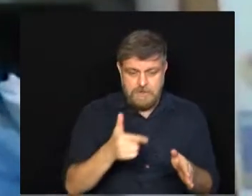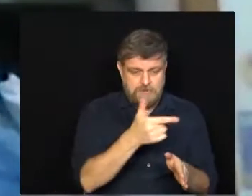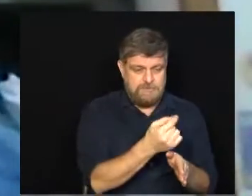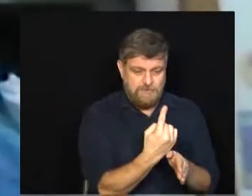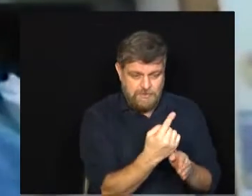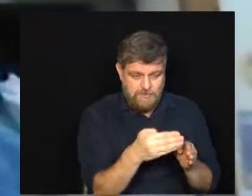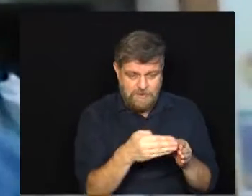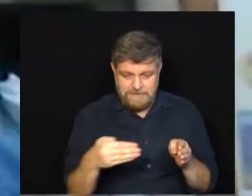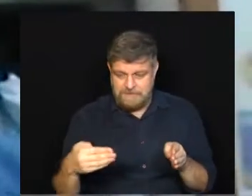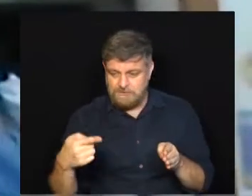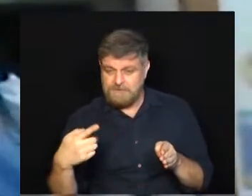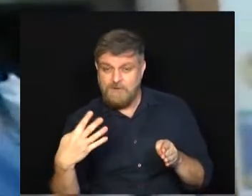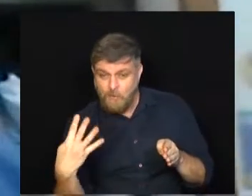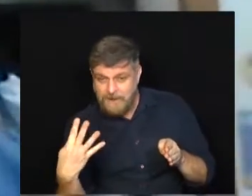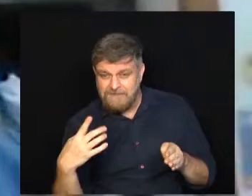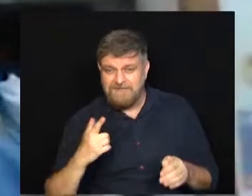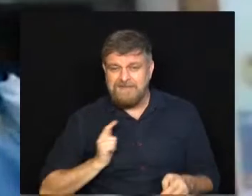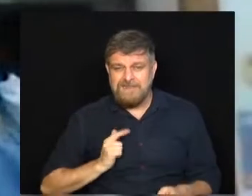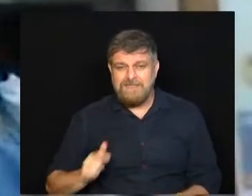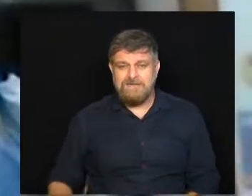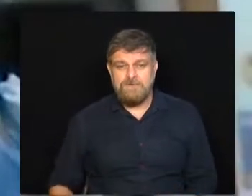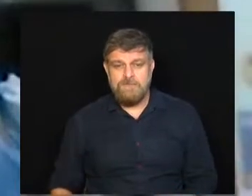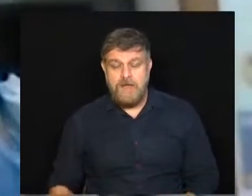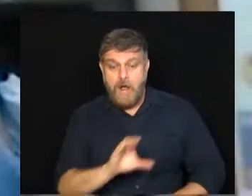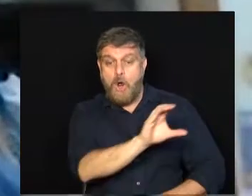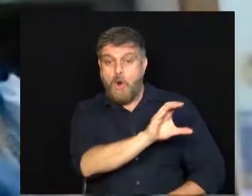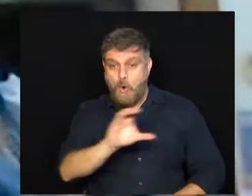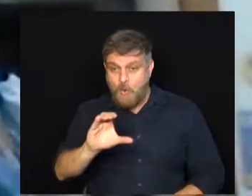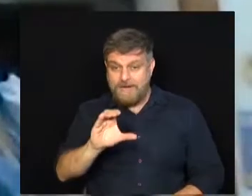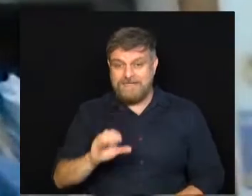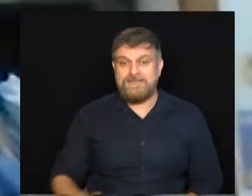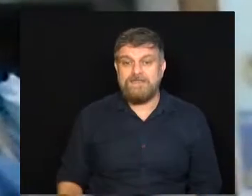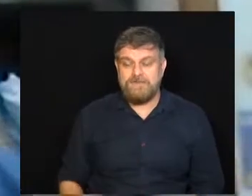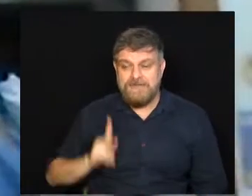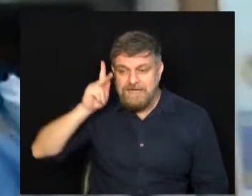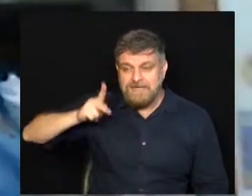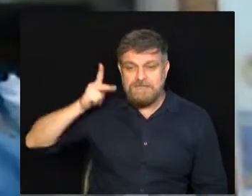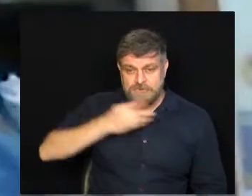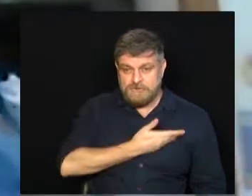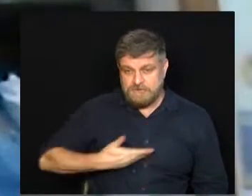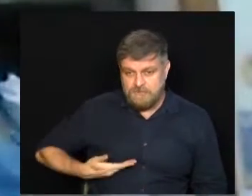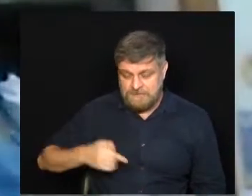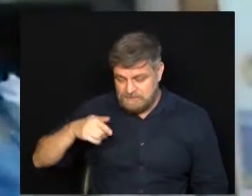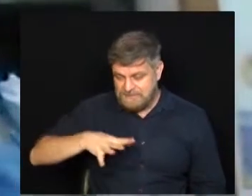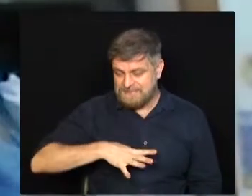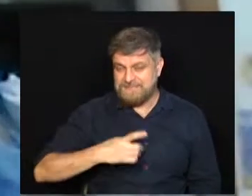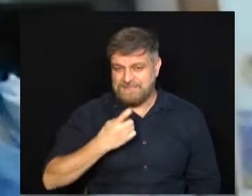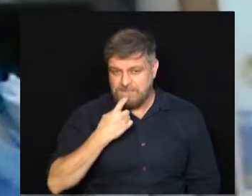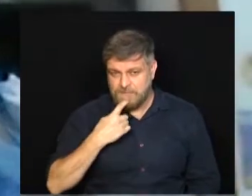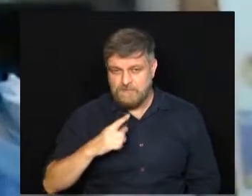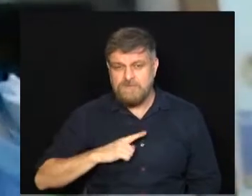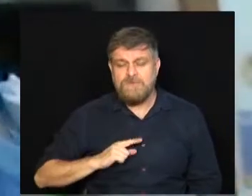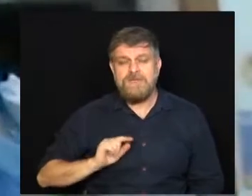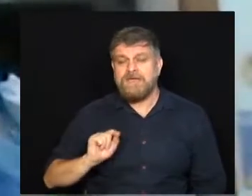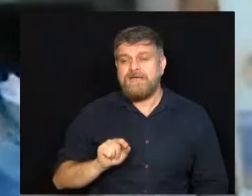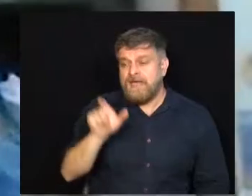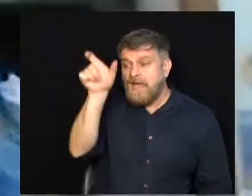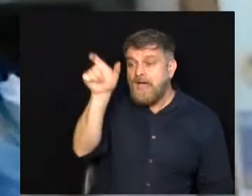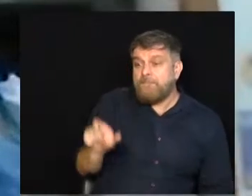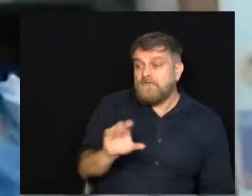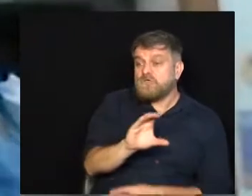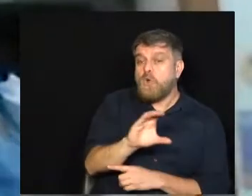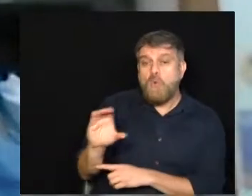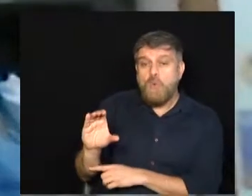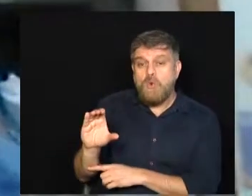ter um ensaio de criação de uma coordenadoria de políticas da diversidade sexual em Campinas, e o então coordenador de